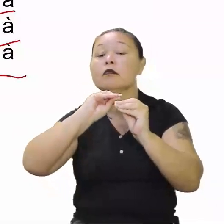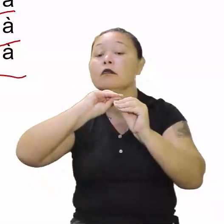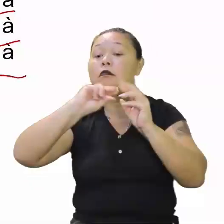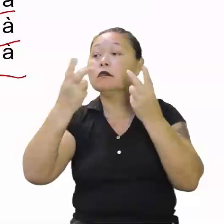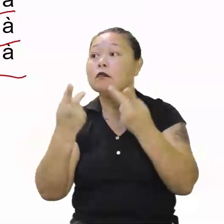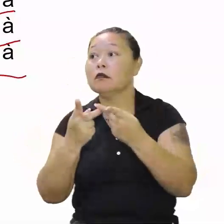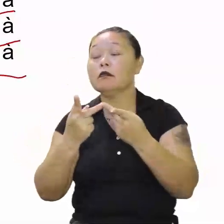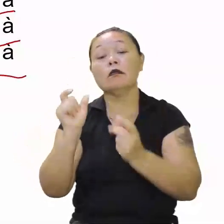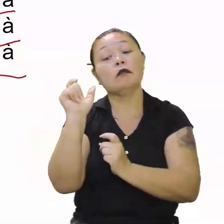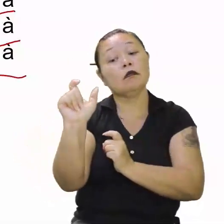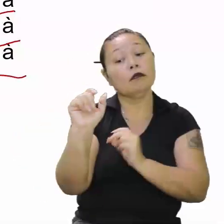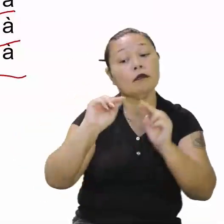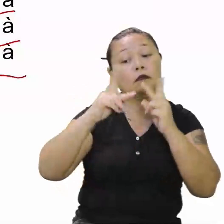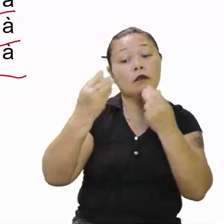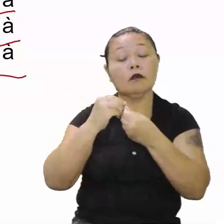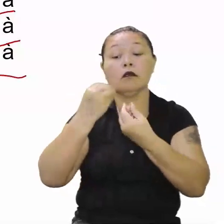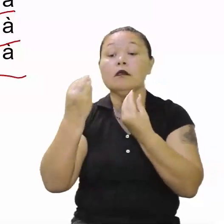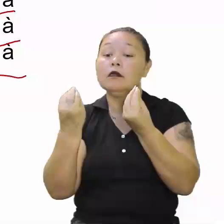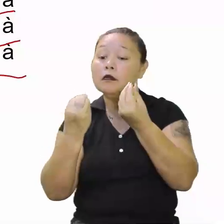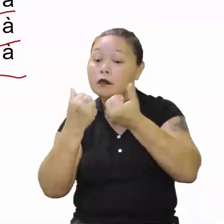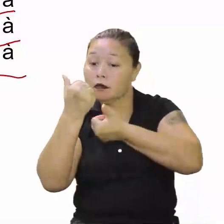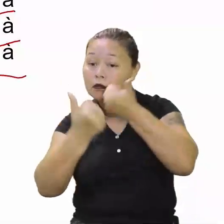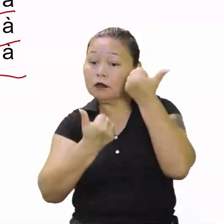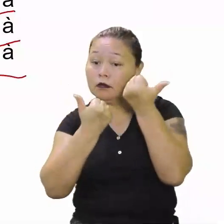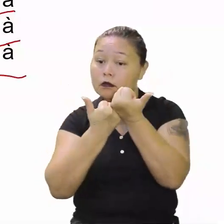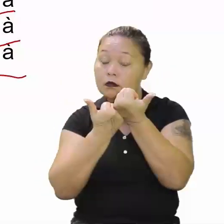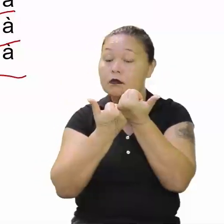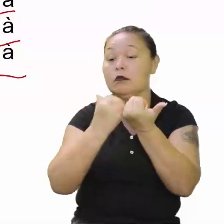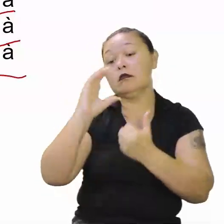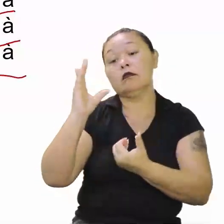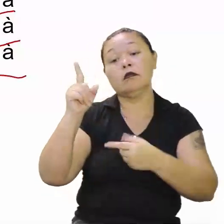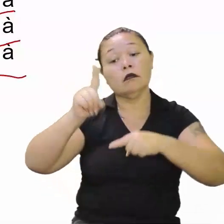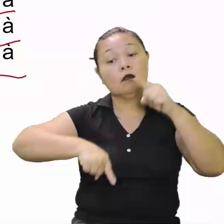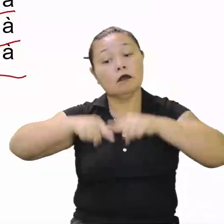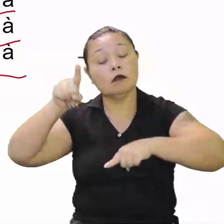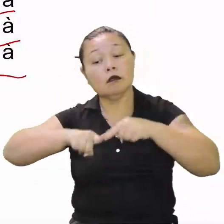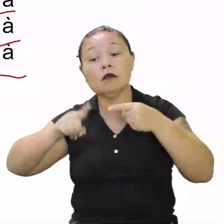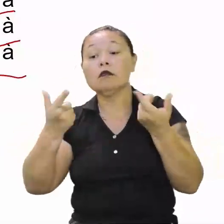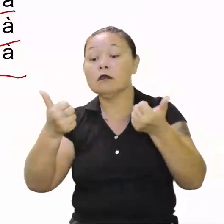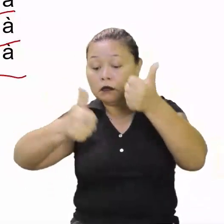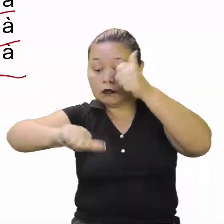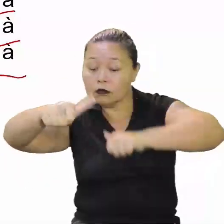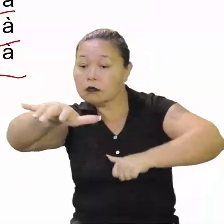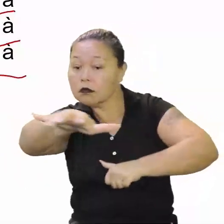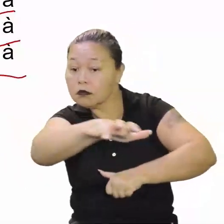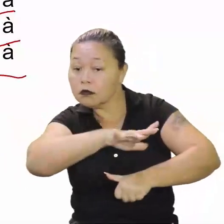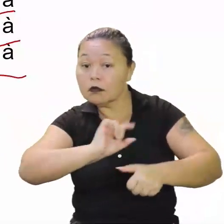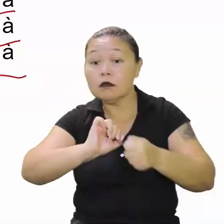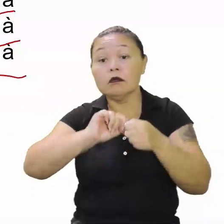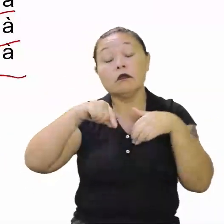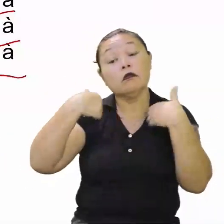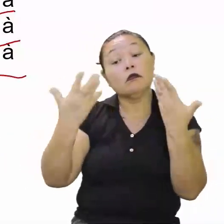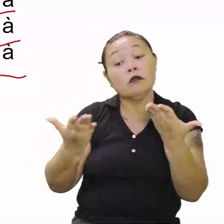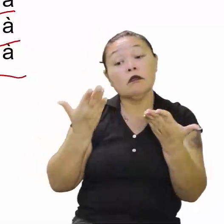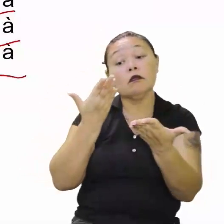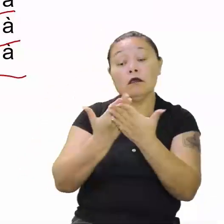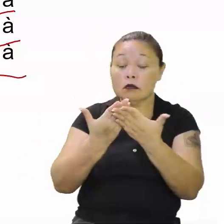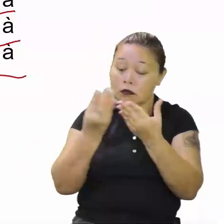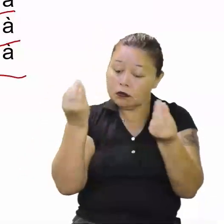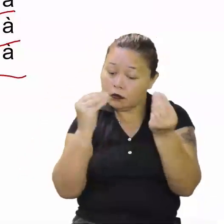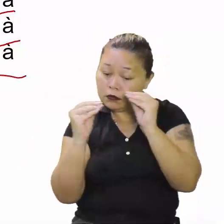substituído por o corpo ou objeto de acordo com a situação que tivemos analisando. Se estamos estudando a